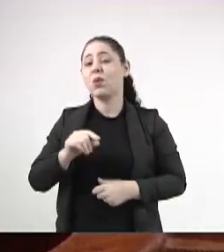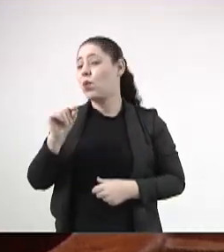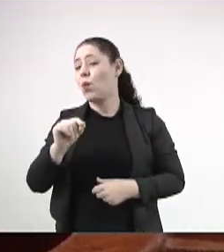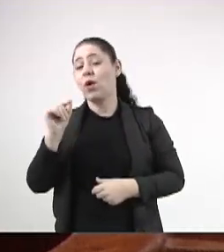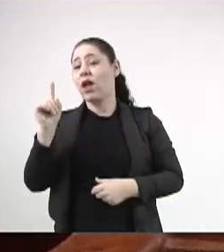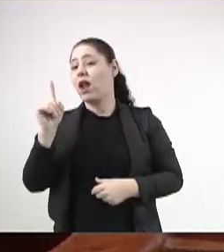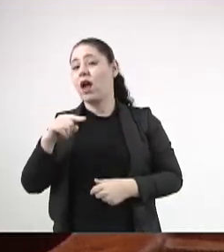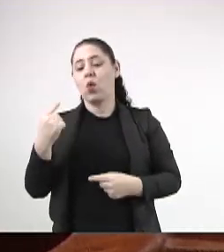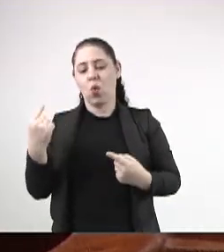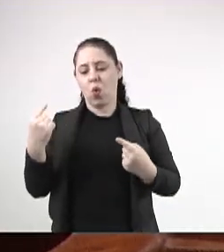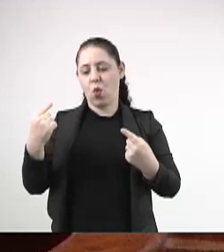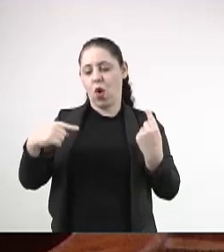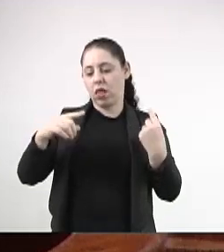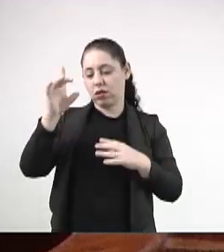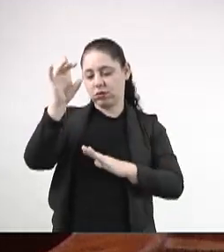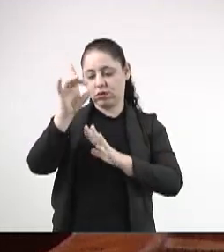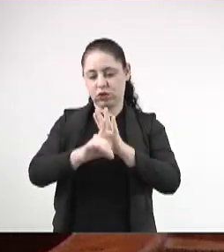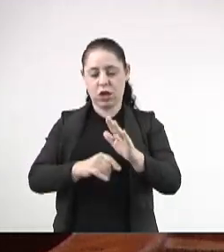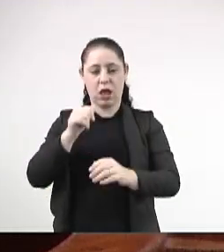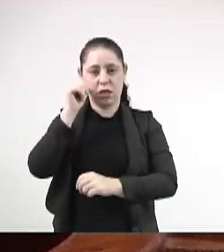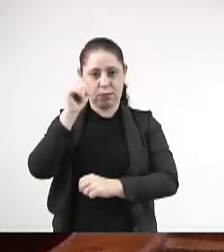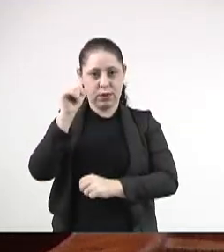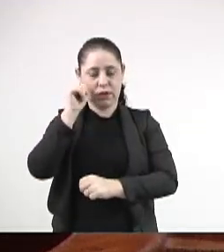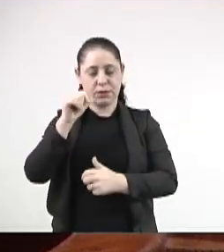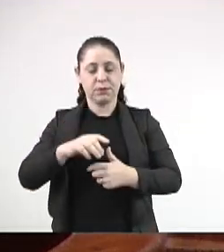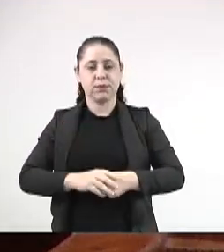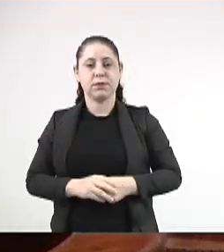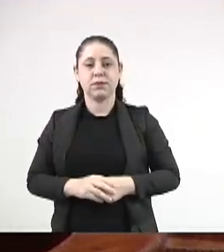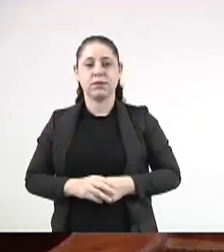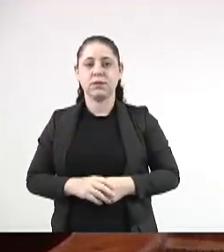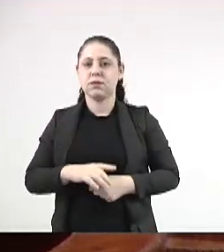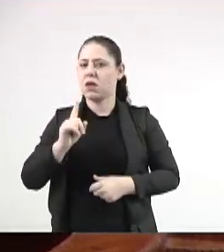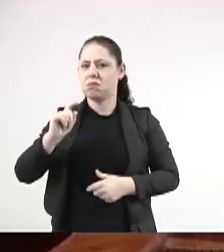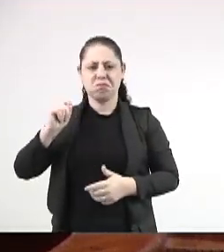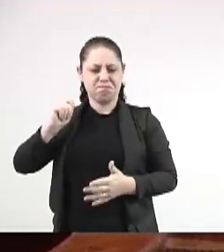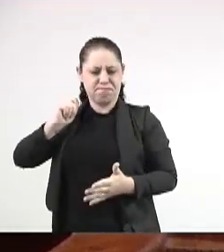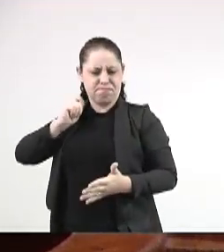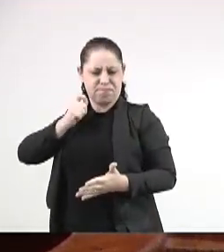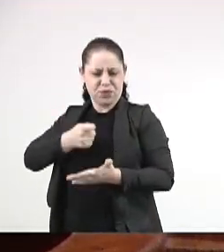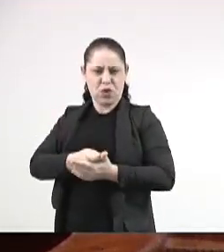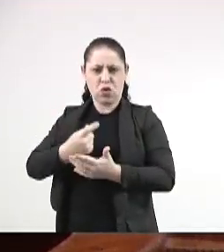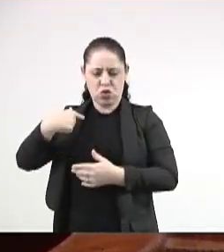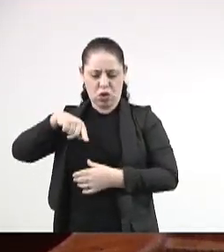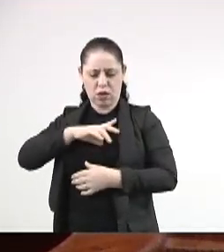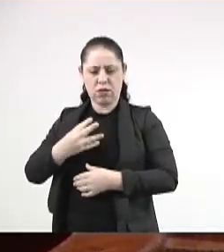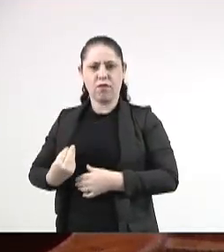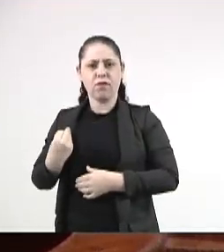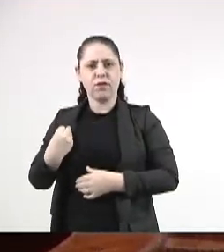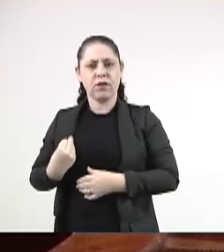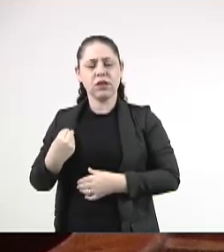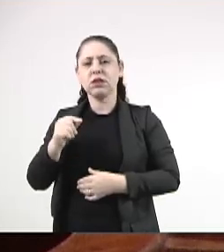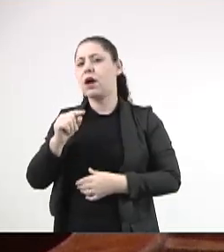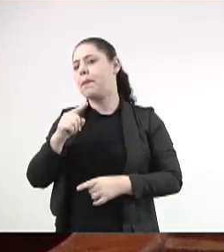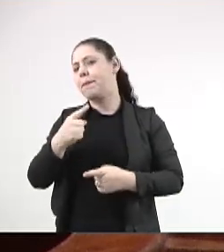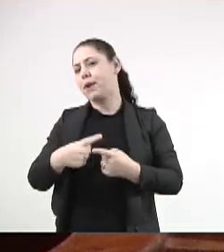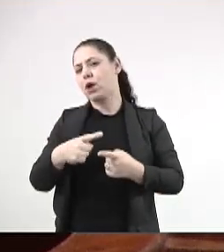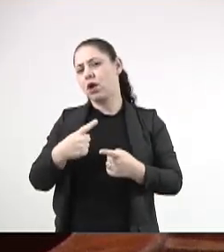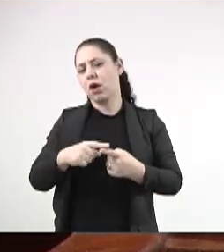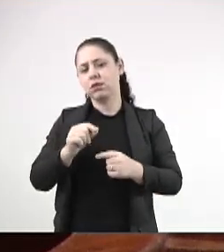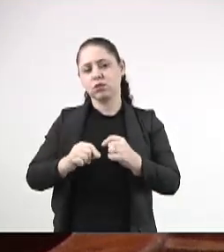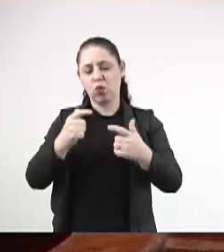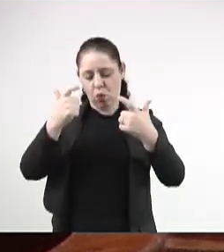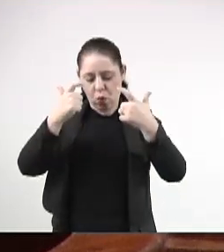é contra os direitos das mulheres. É uma imposição sobre as nossas vidas, sobre os